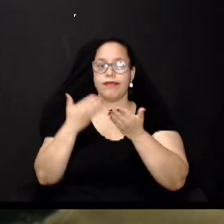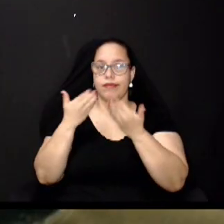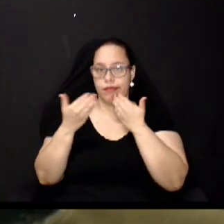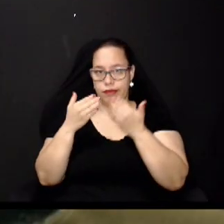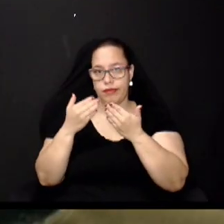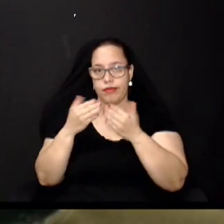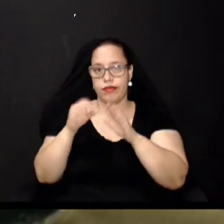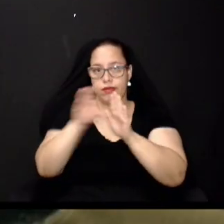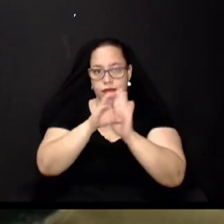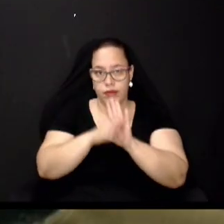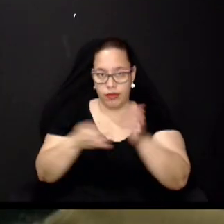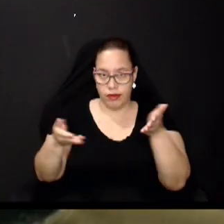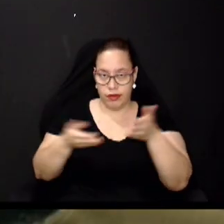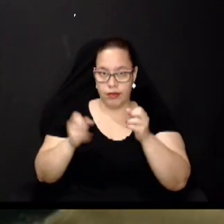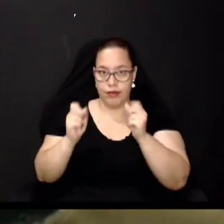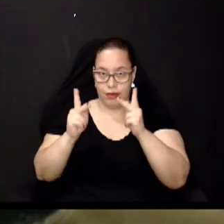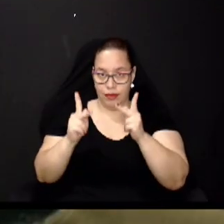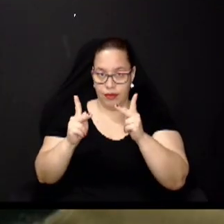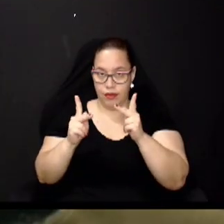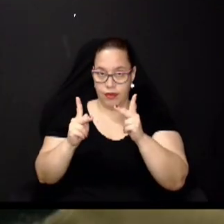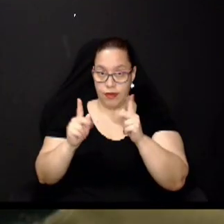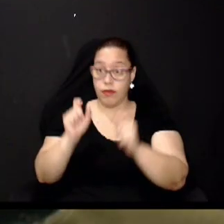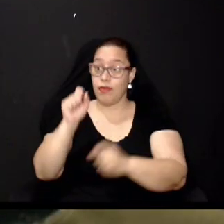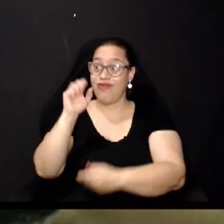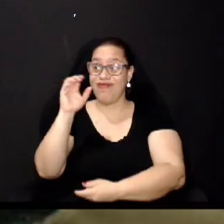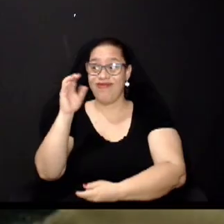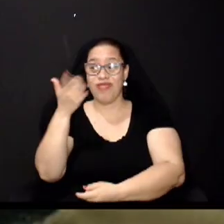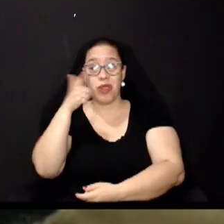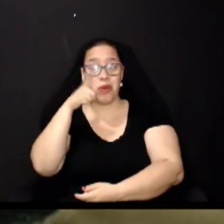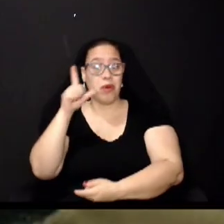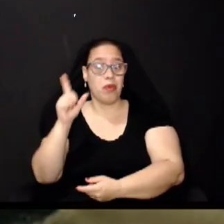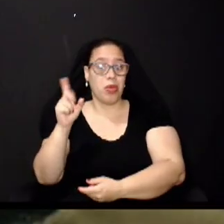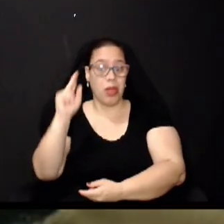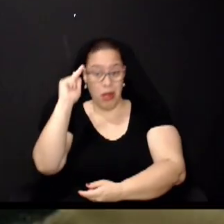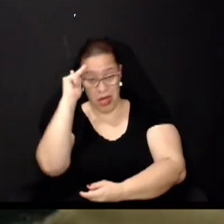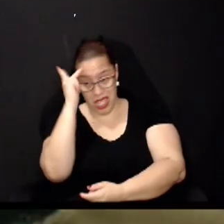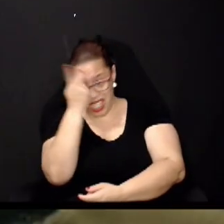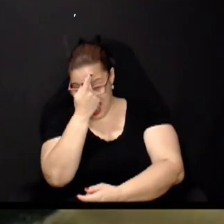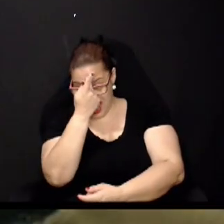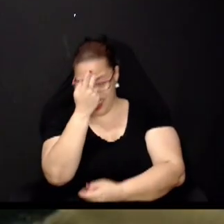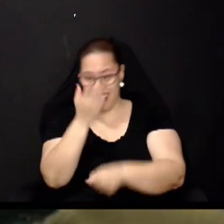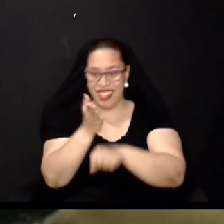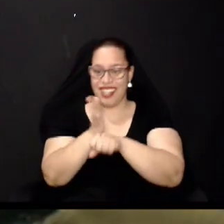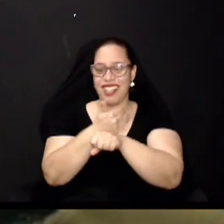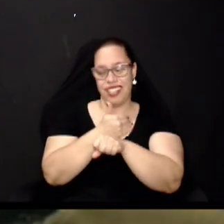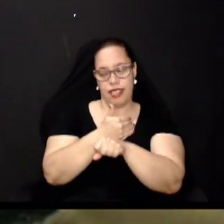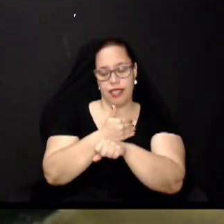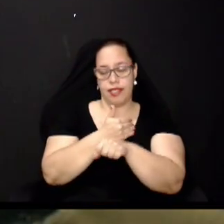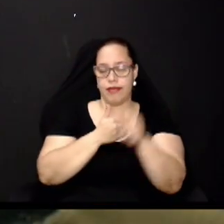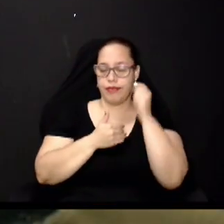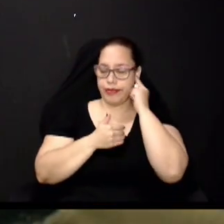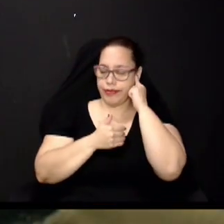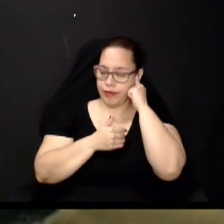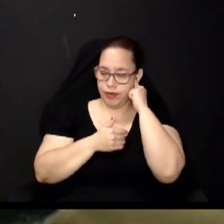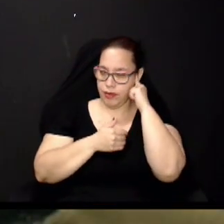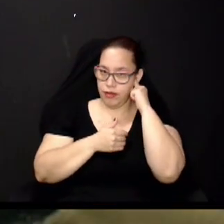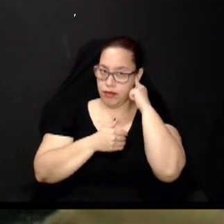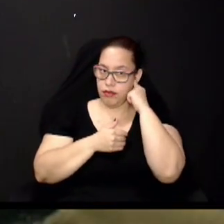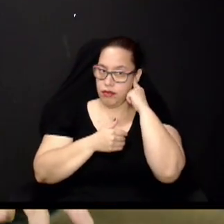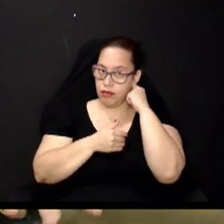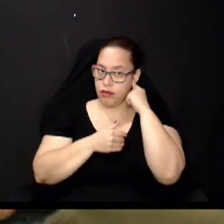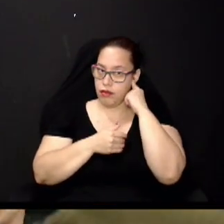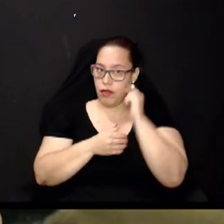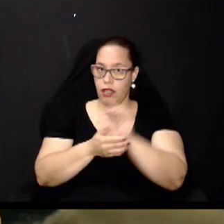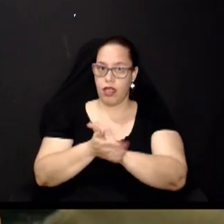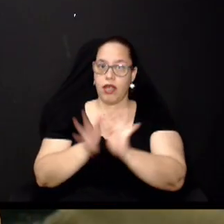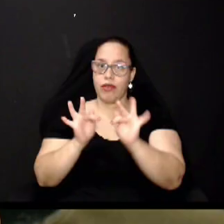de hoje, tá bom? De repente, quem sabe você consegue virar essa chave aí no meio do relacionamento e não deixa acabar.